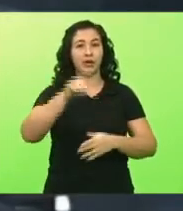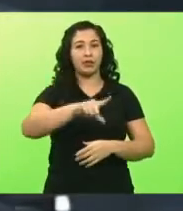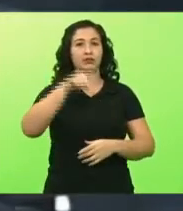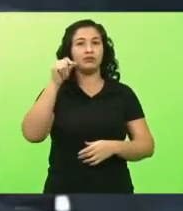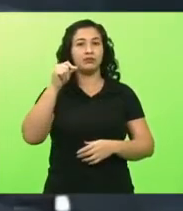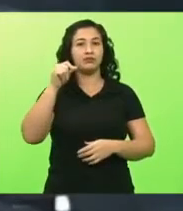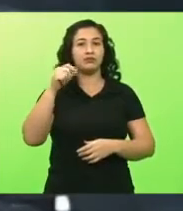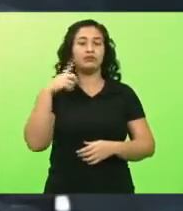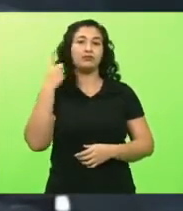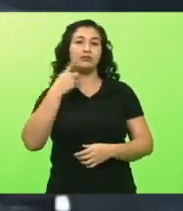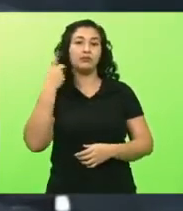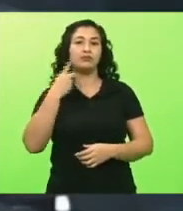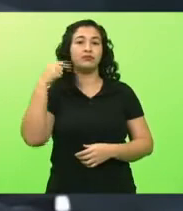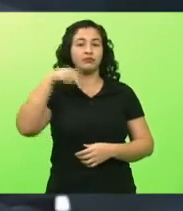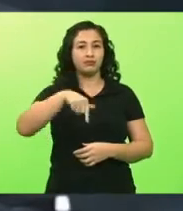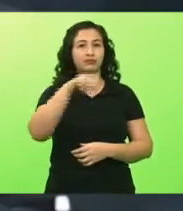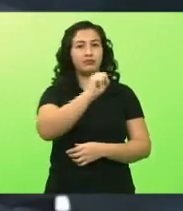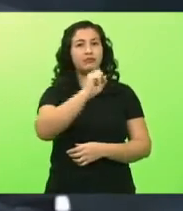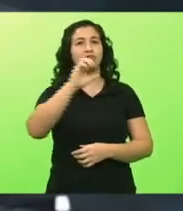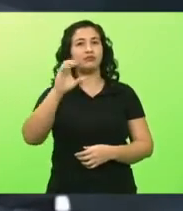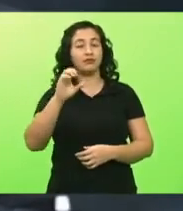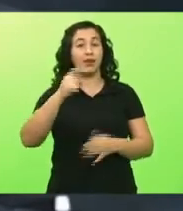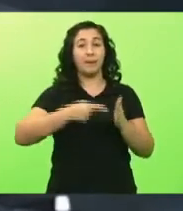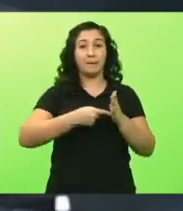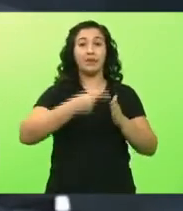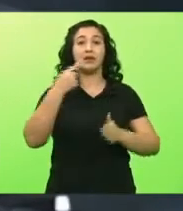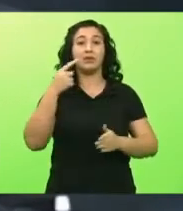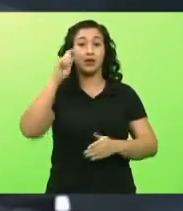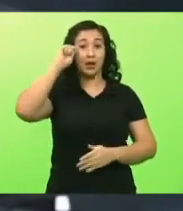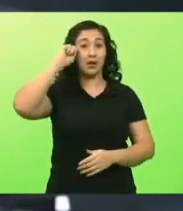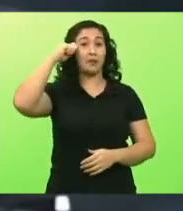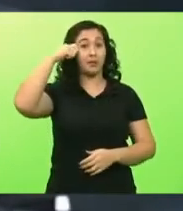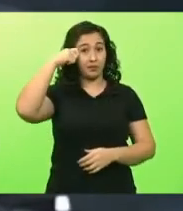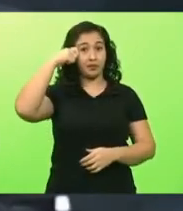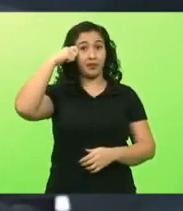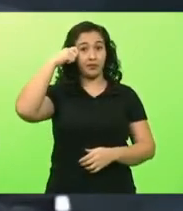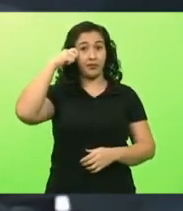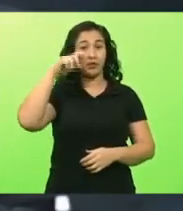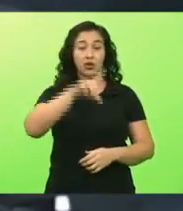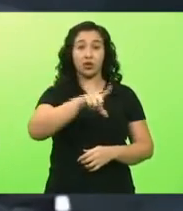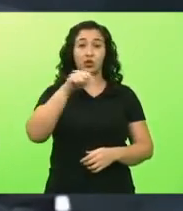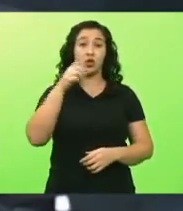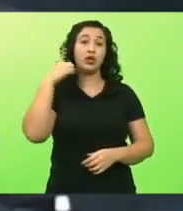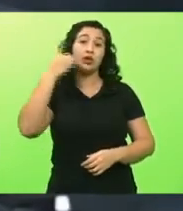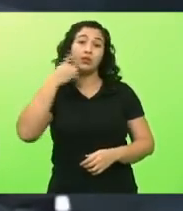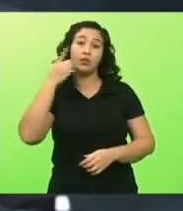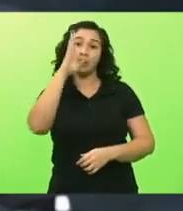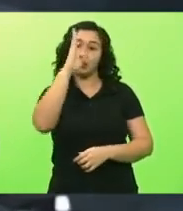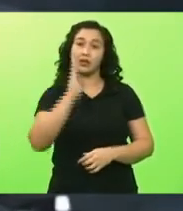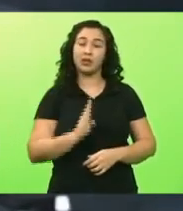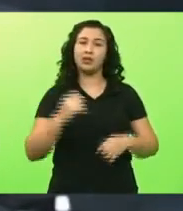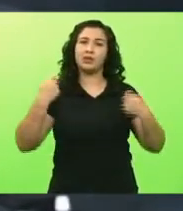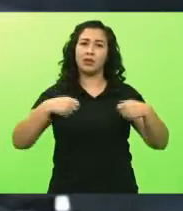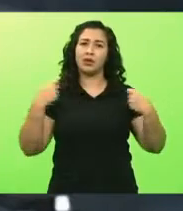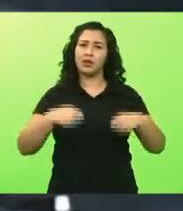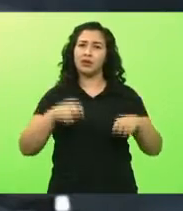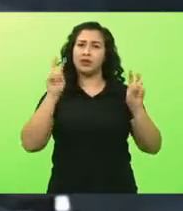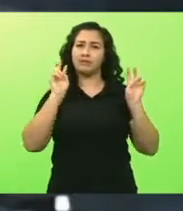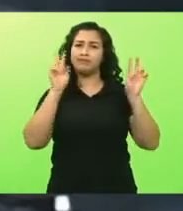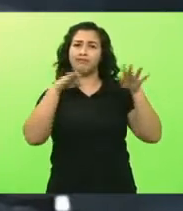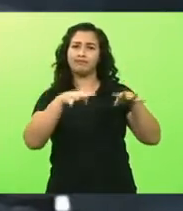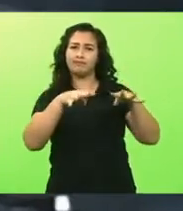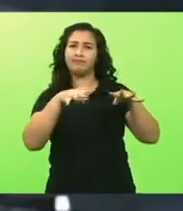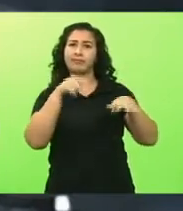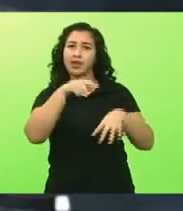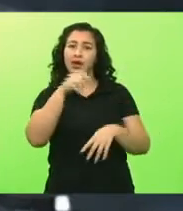Santa Catarina. Primeira negra eleita deputada no Brasil. Precisamos olhar para a trajetória de Antonieta de